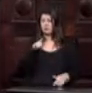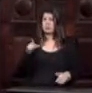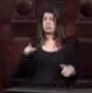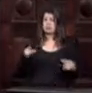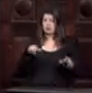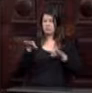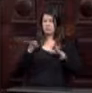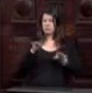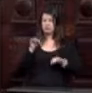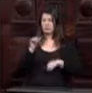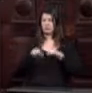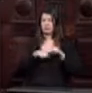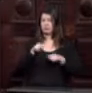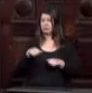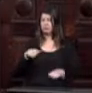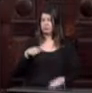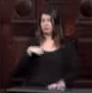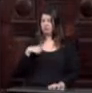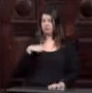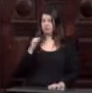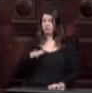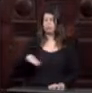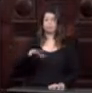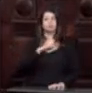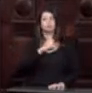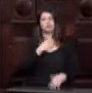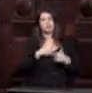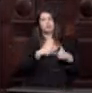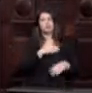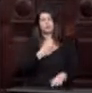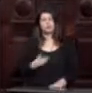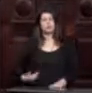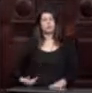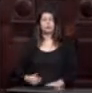que existem no âmbito do serviço público.